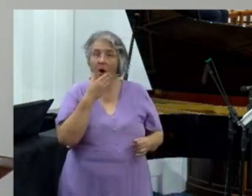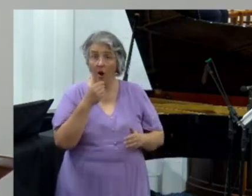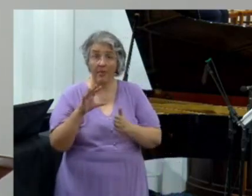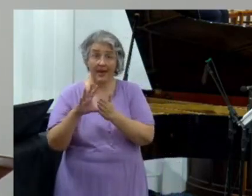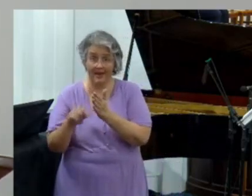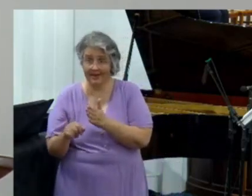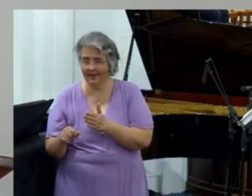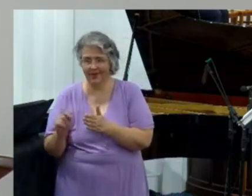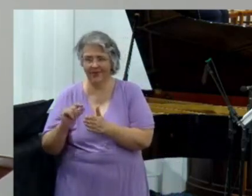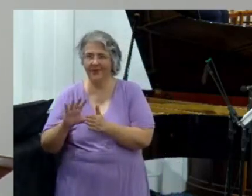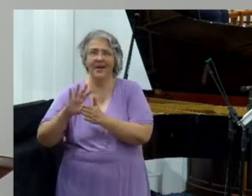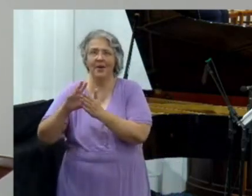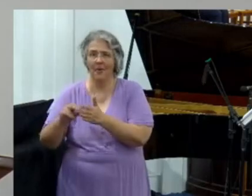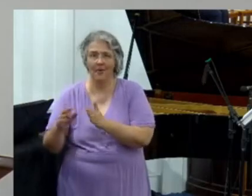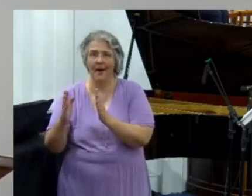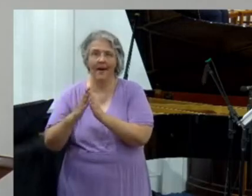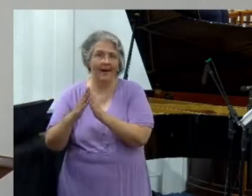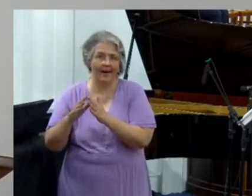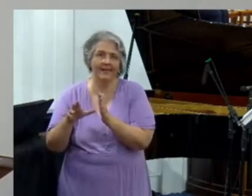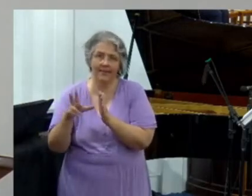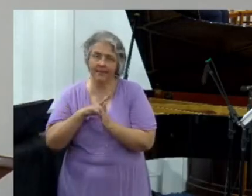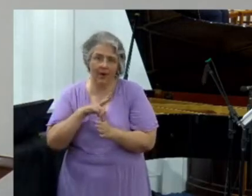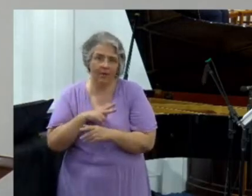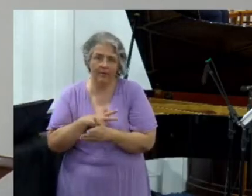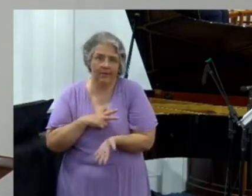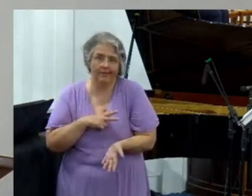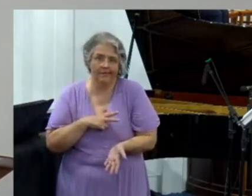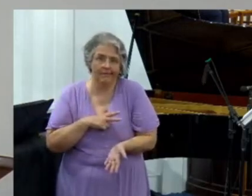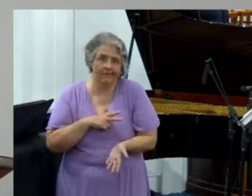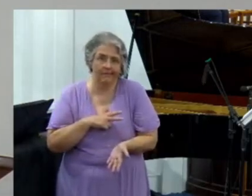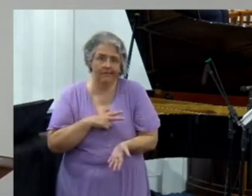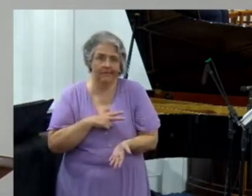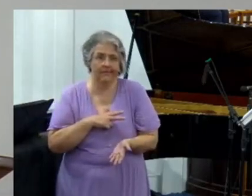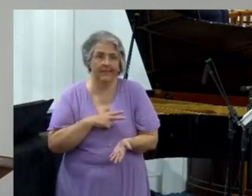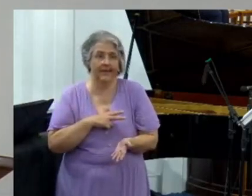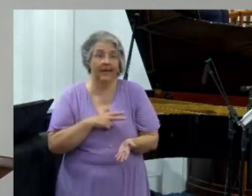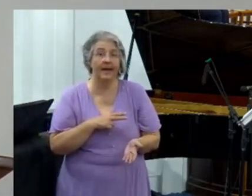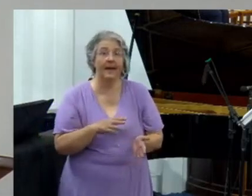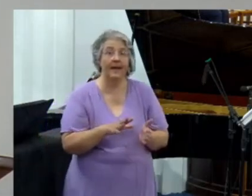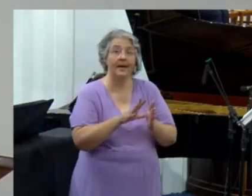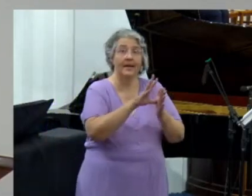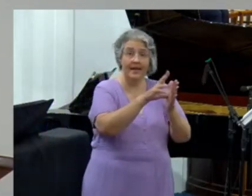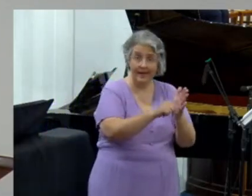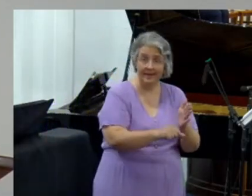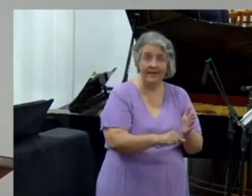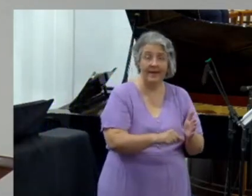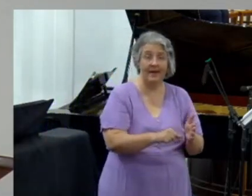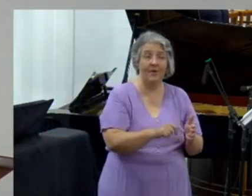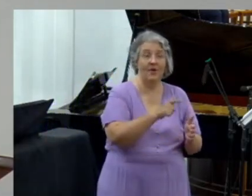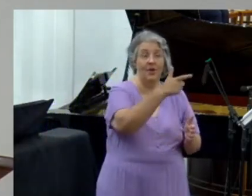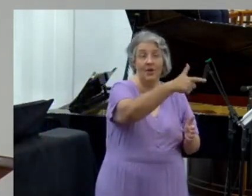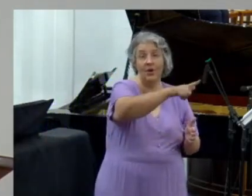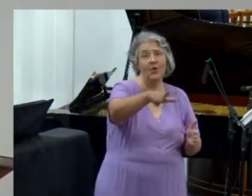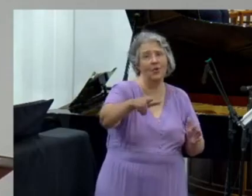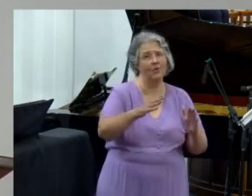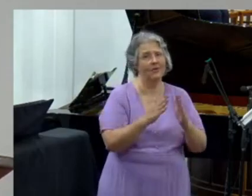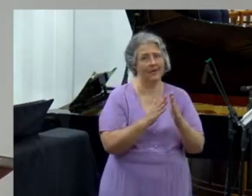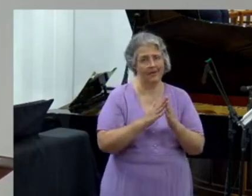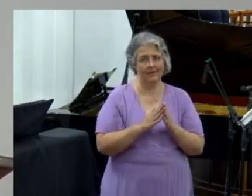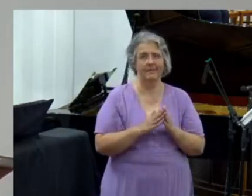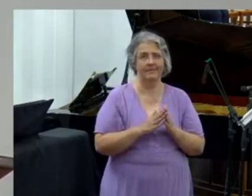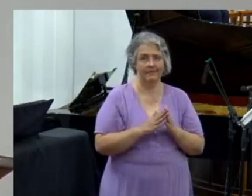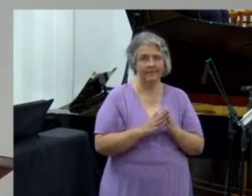Ladrões se movem das suas casas rumo, então, a casas que são alvo de sua atividade. Quando Jesus